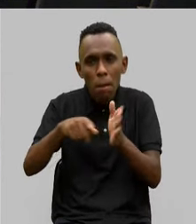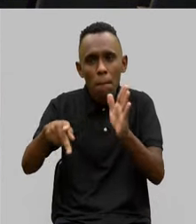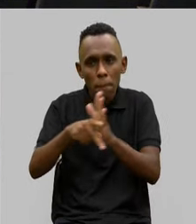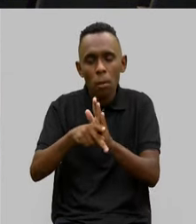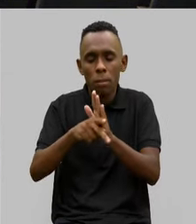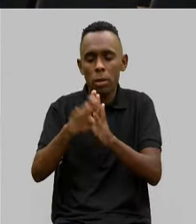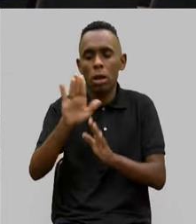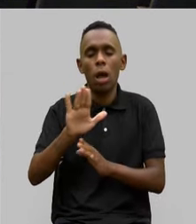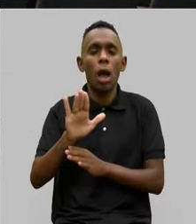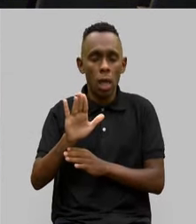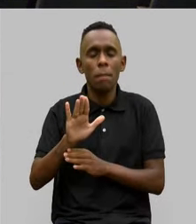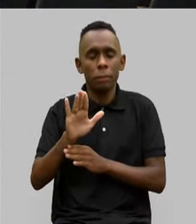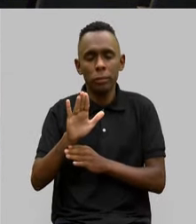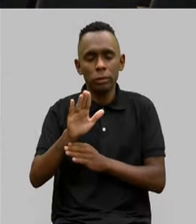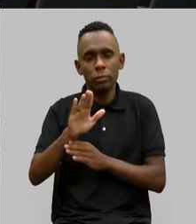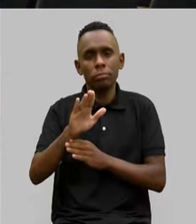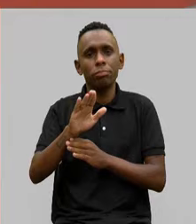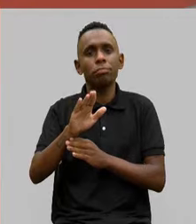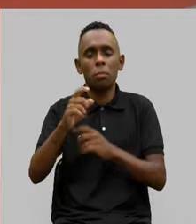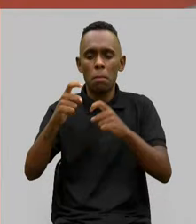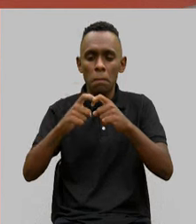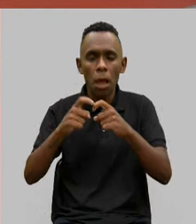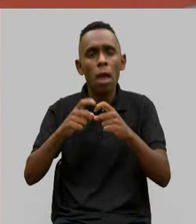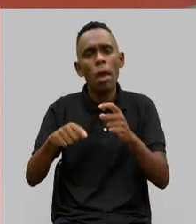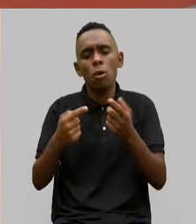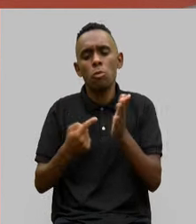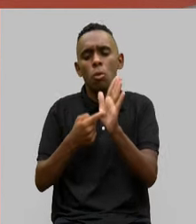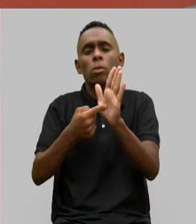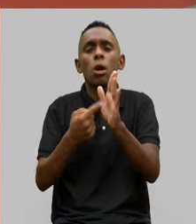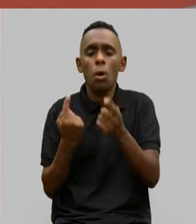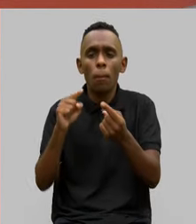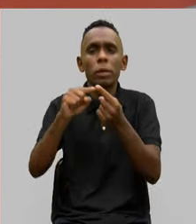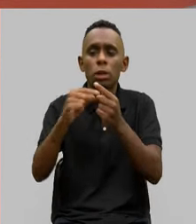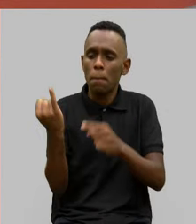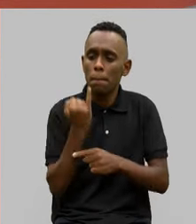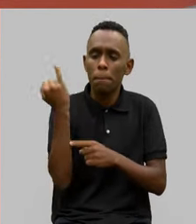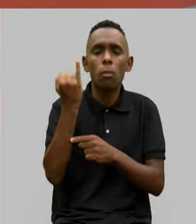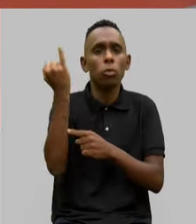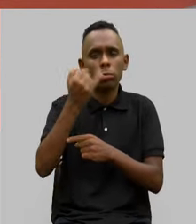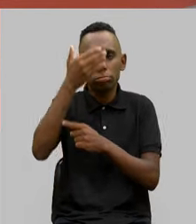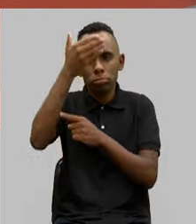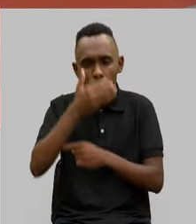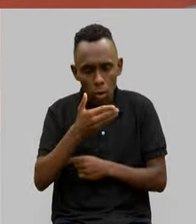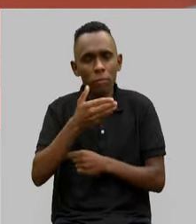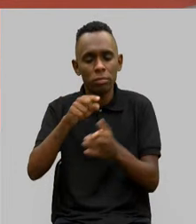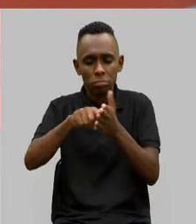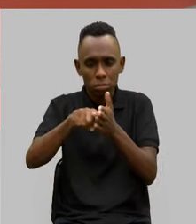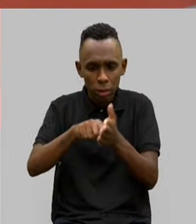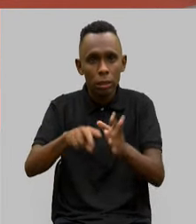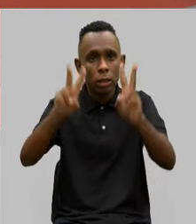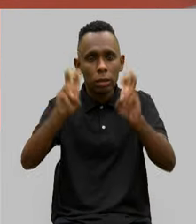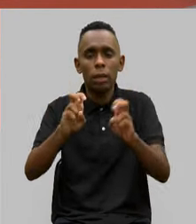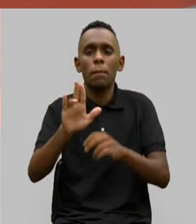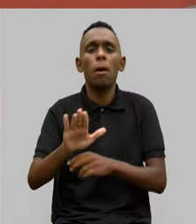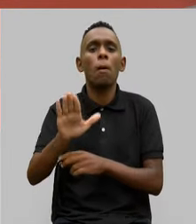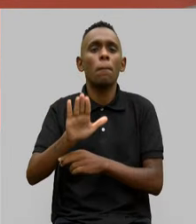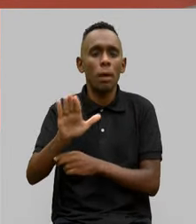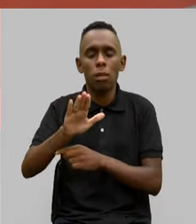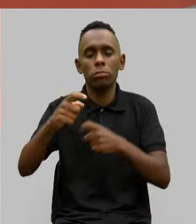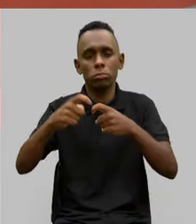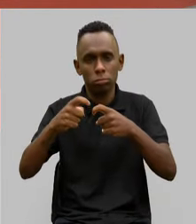medicinal objetivo da mesa evidenciar a importância das pesquisas científicas sobre cannabis